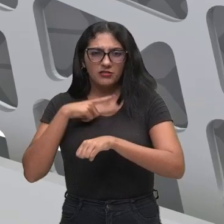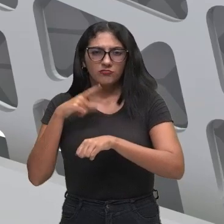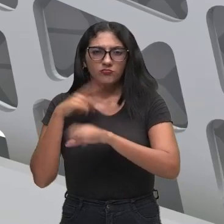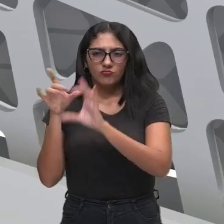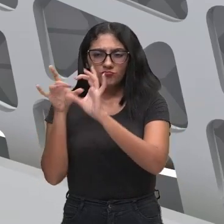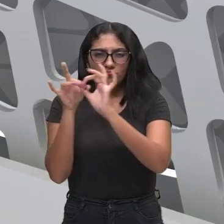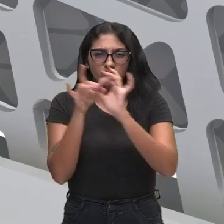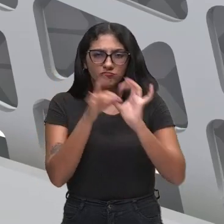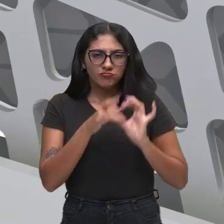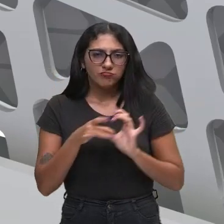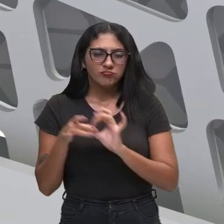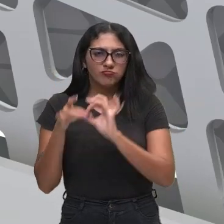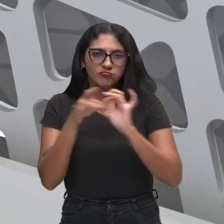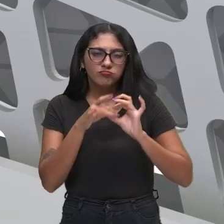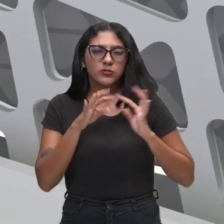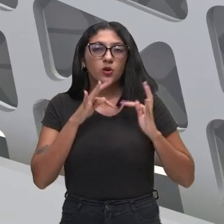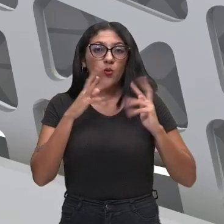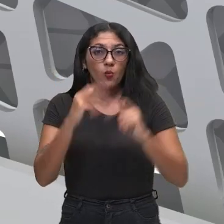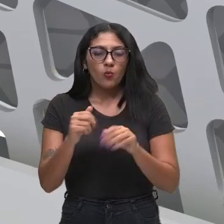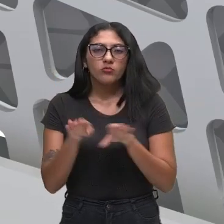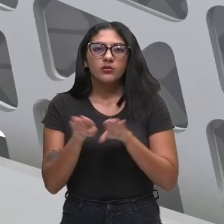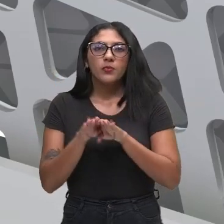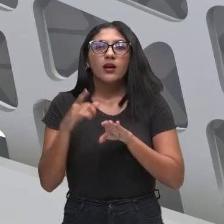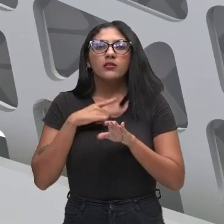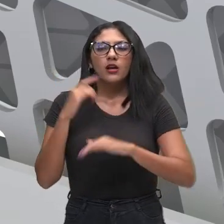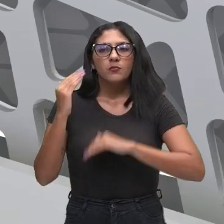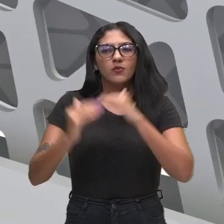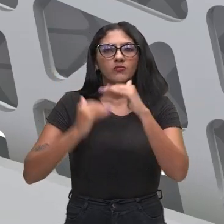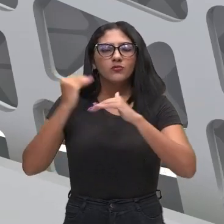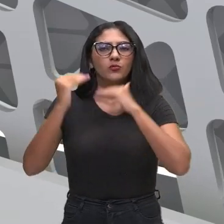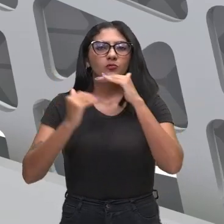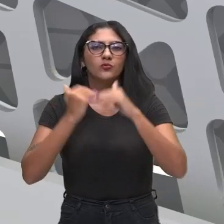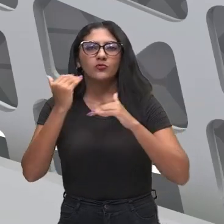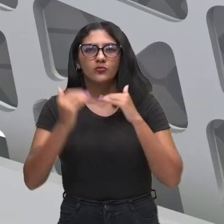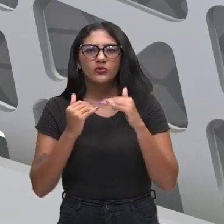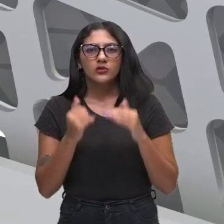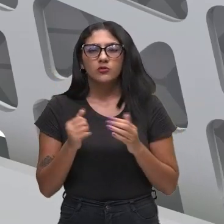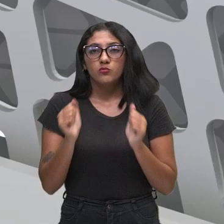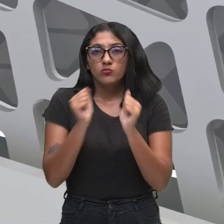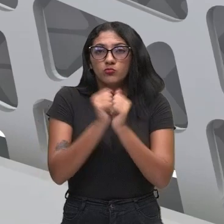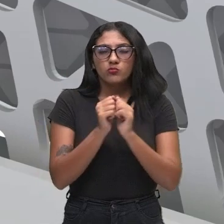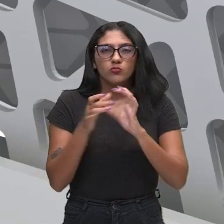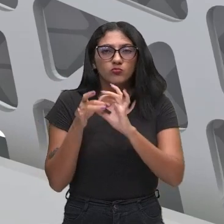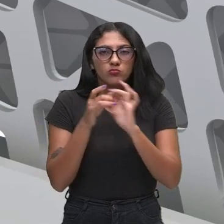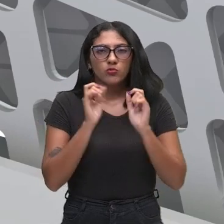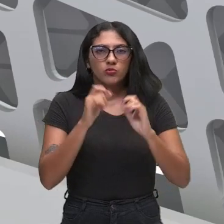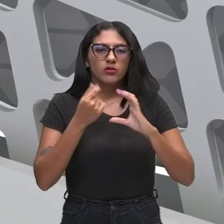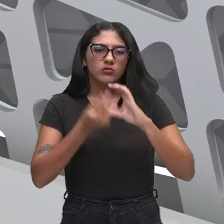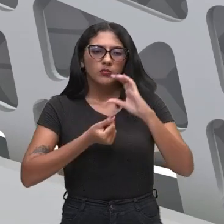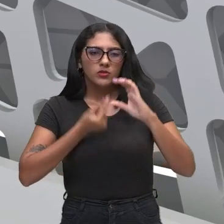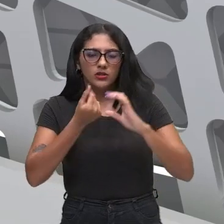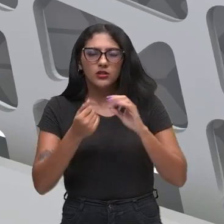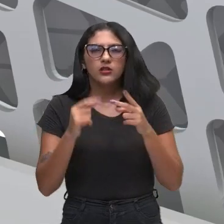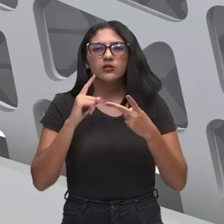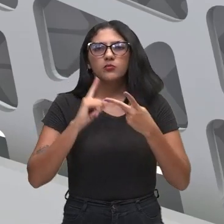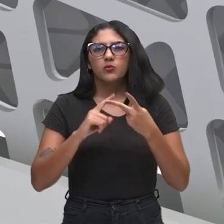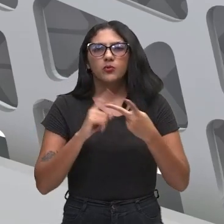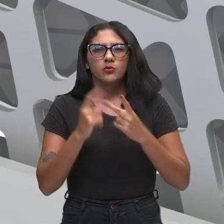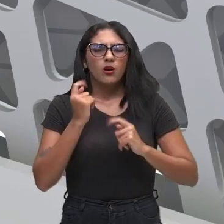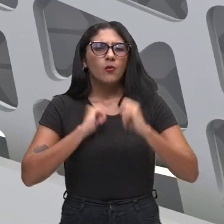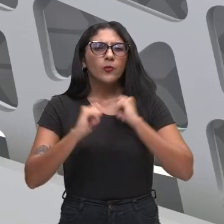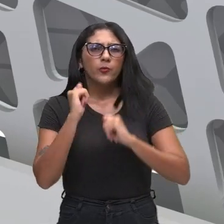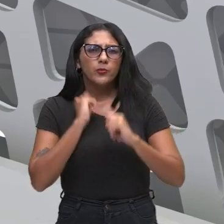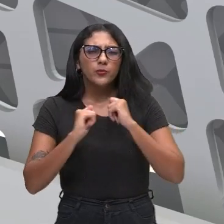naquelas redondezas, todos eles evoluíram com o avanço do capitalismo, da venda dos produtos, do processo